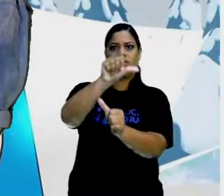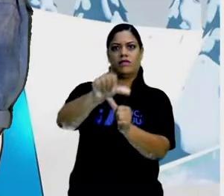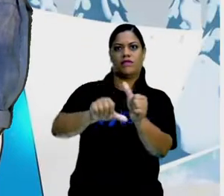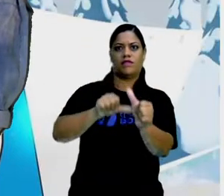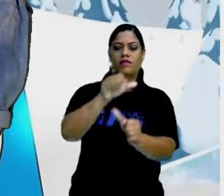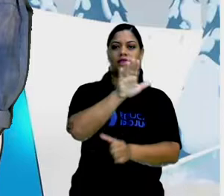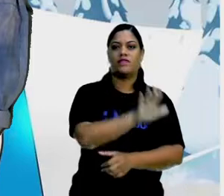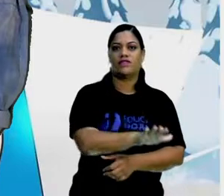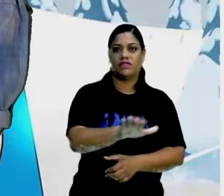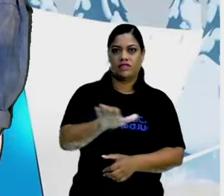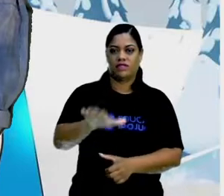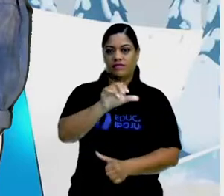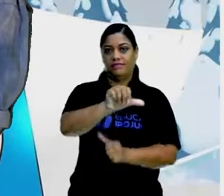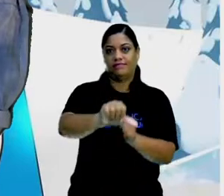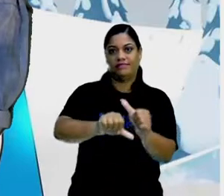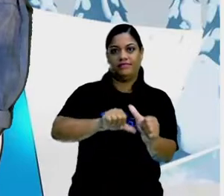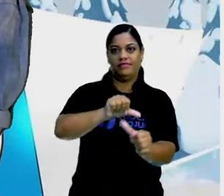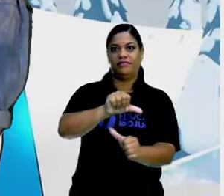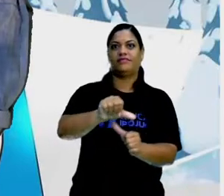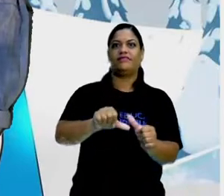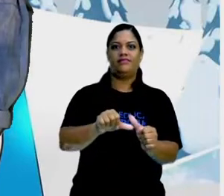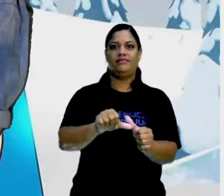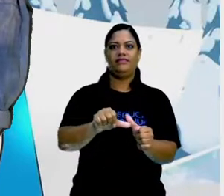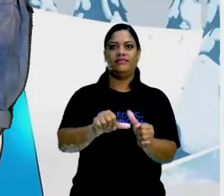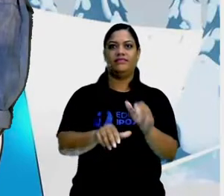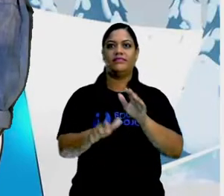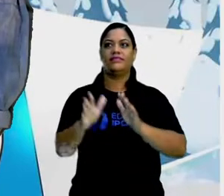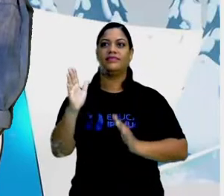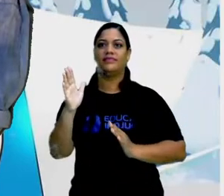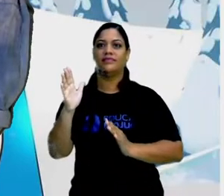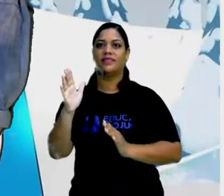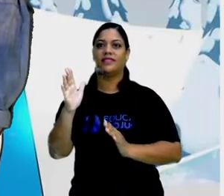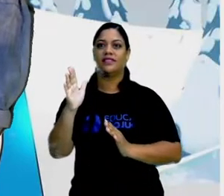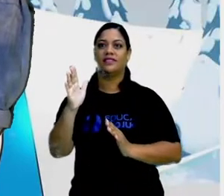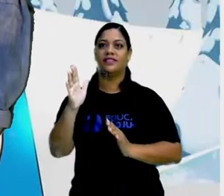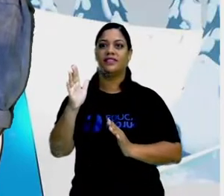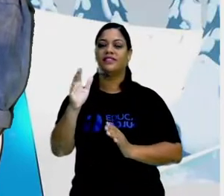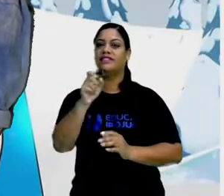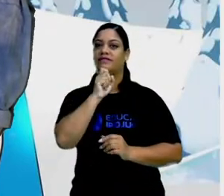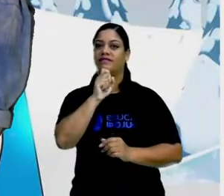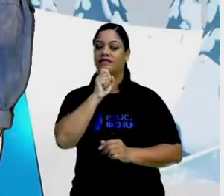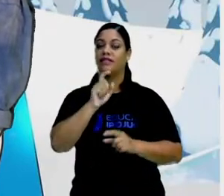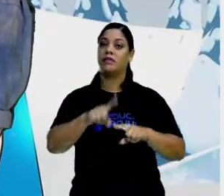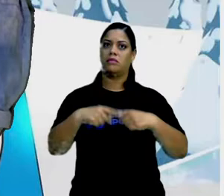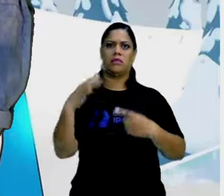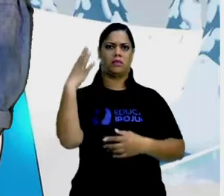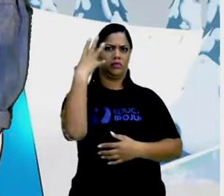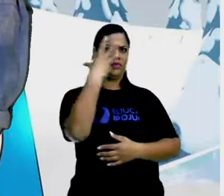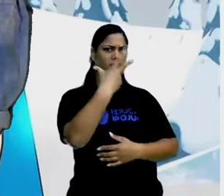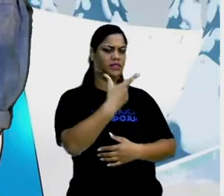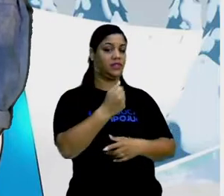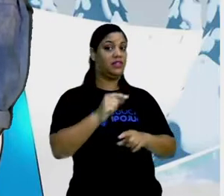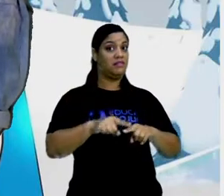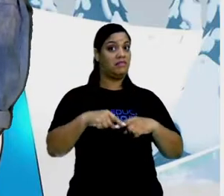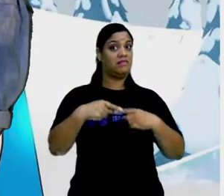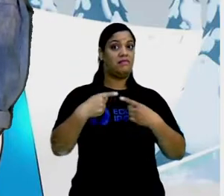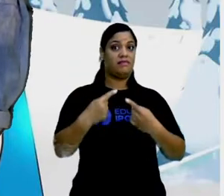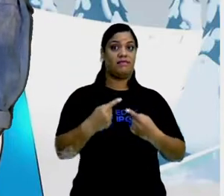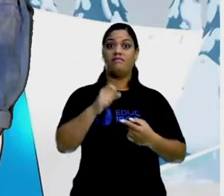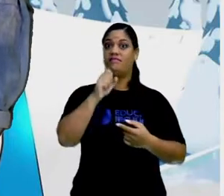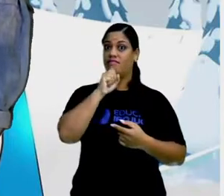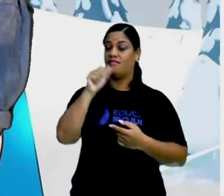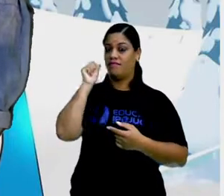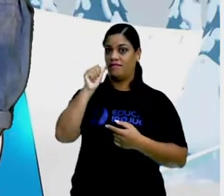transformava umas crianças em estátua de gelo. Ah, mas ela é bonita. Ela é linda. Mas a avó